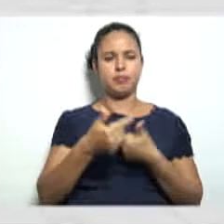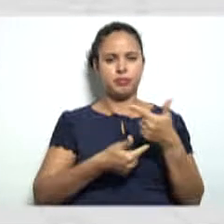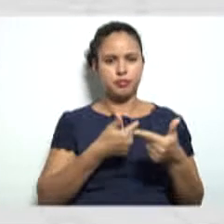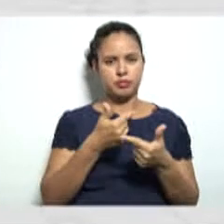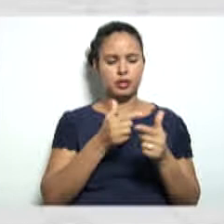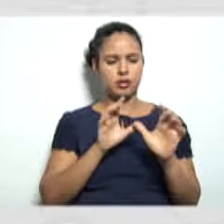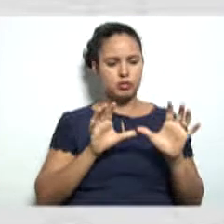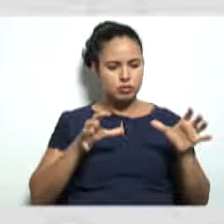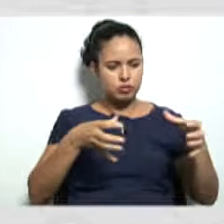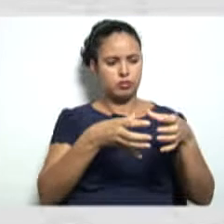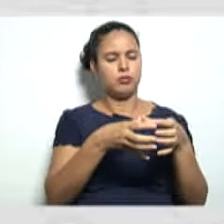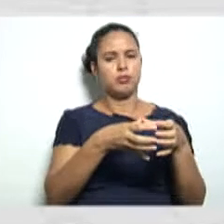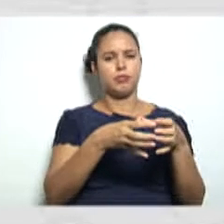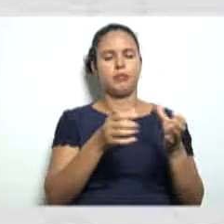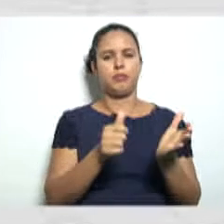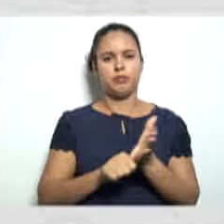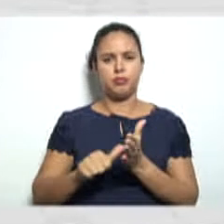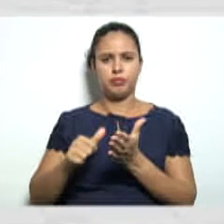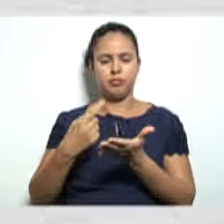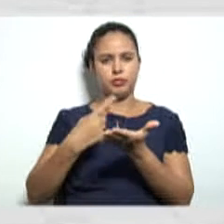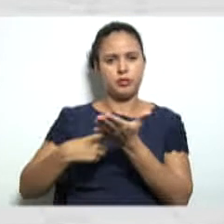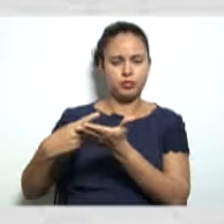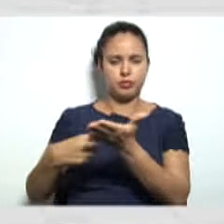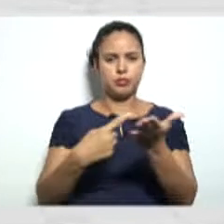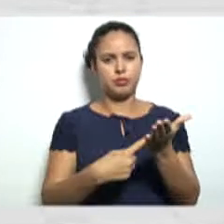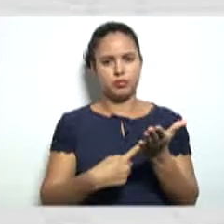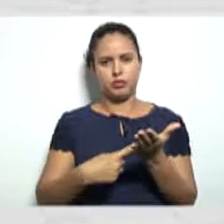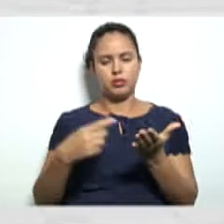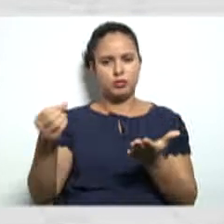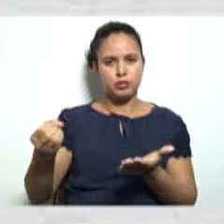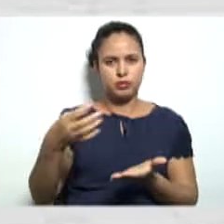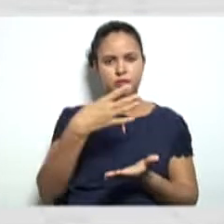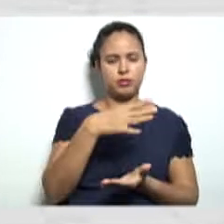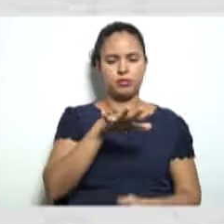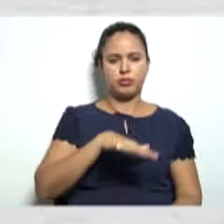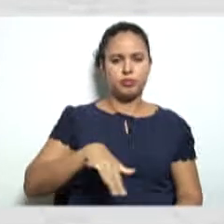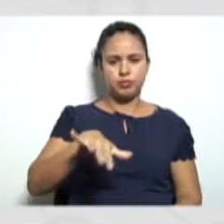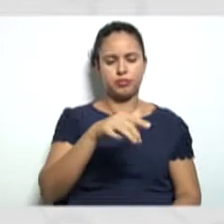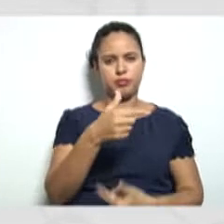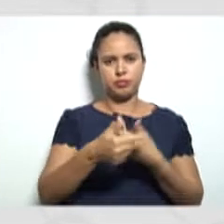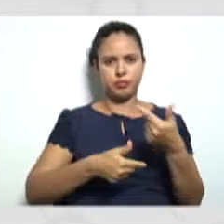mercado de trabalho e se junta para criar aí um novo mercado de trabalho para si.